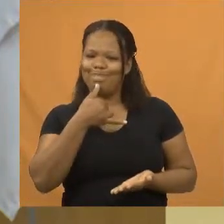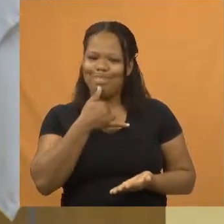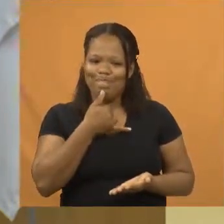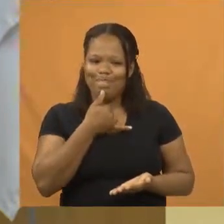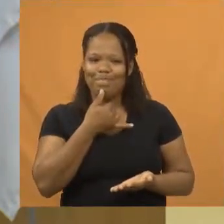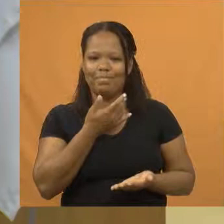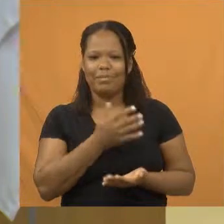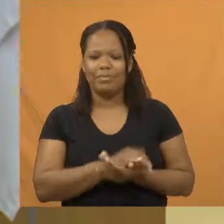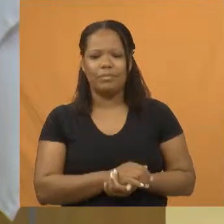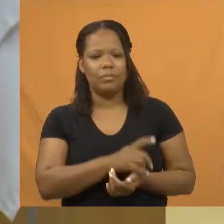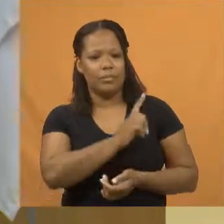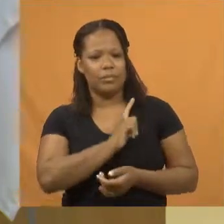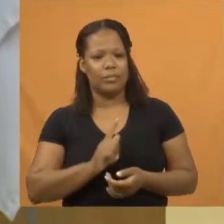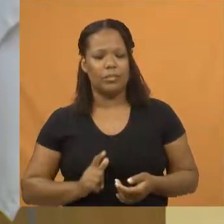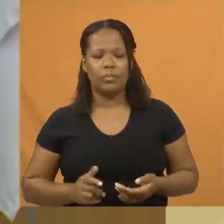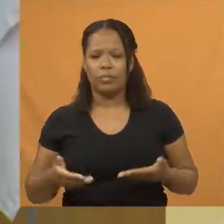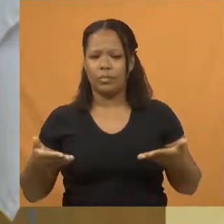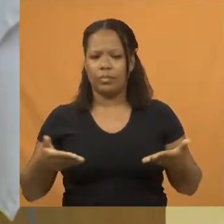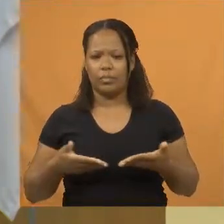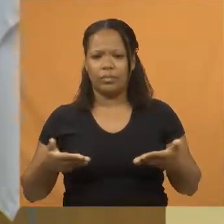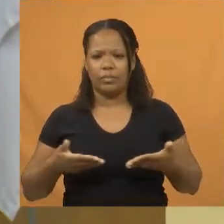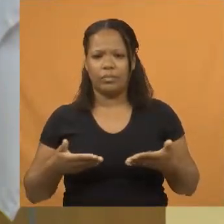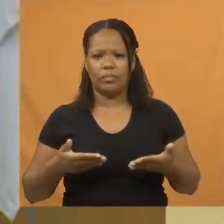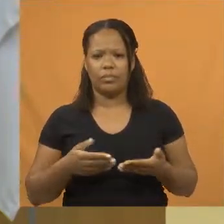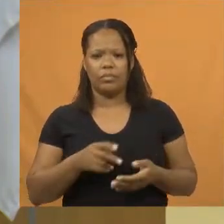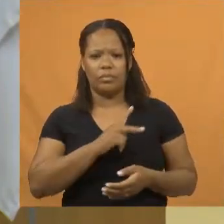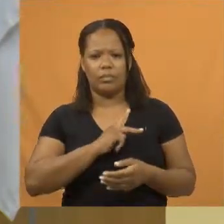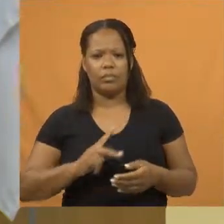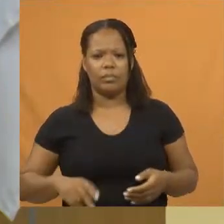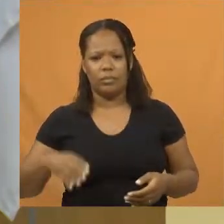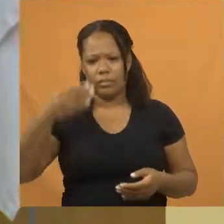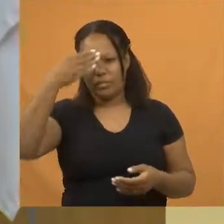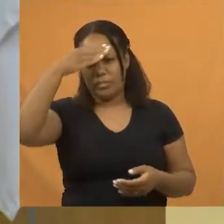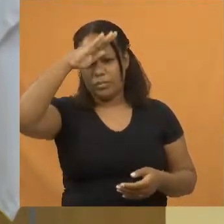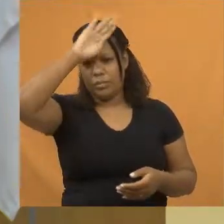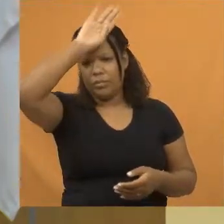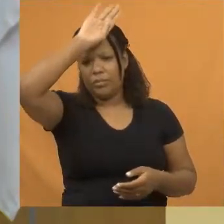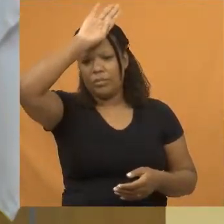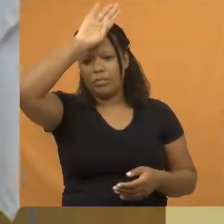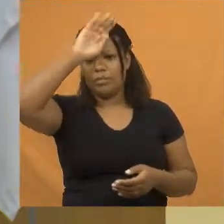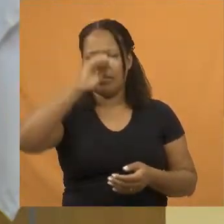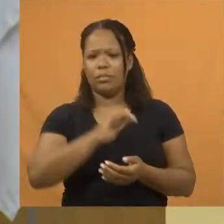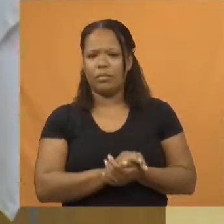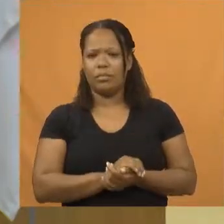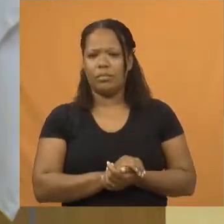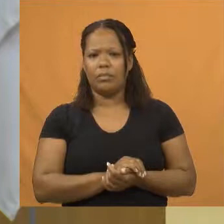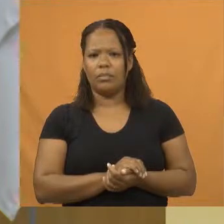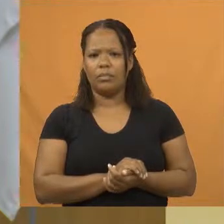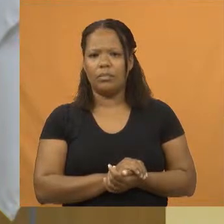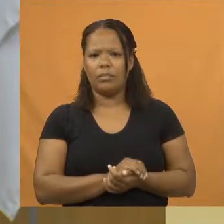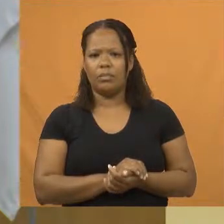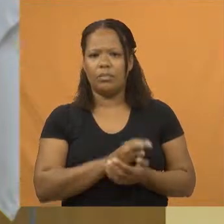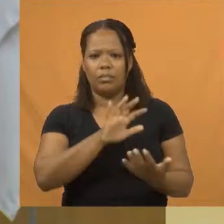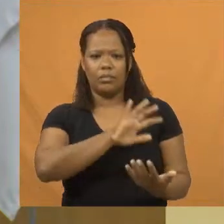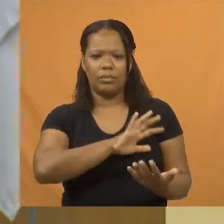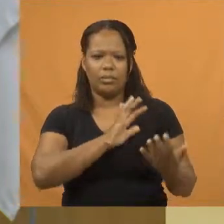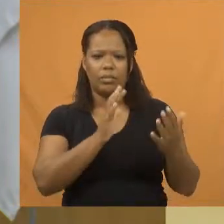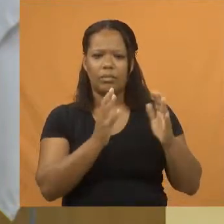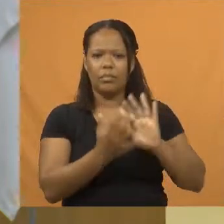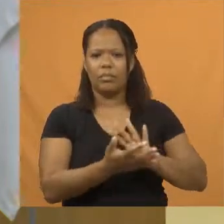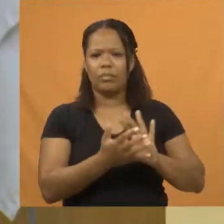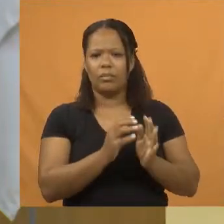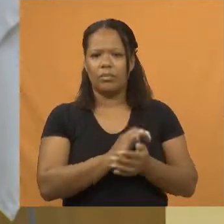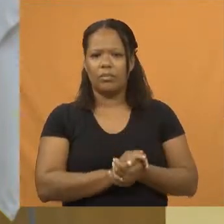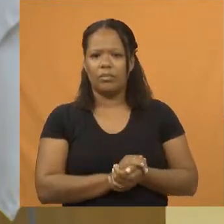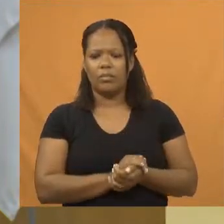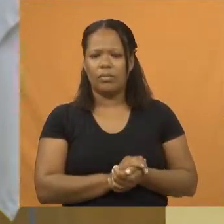por conta de que o governo atual, o governo do presidente Bolsonaro, enviou uma reforma que vai sangrar os trabalhadores,